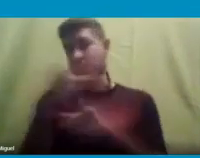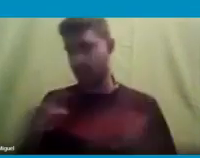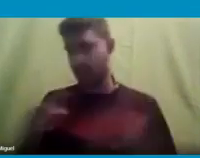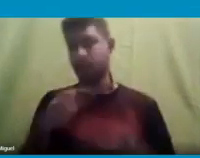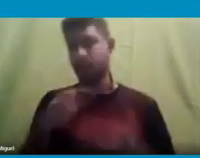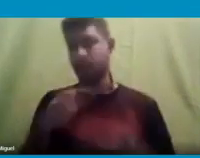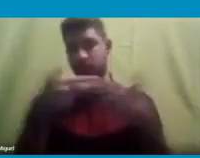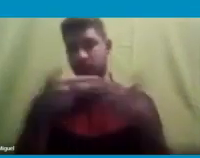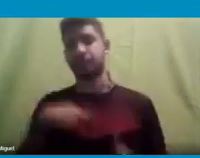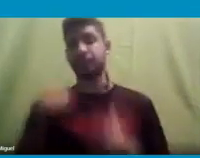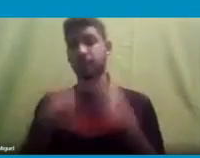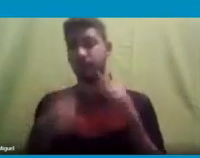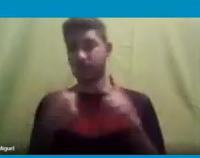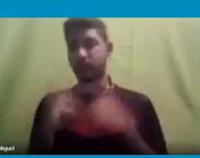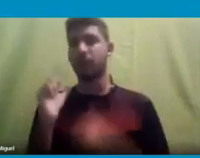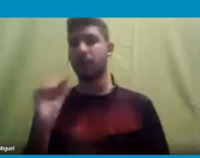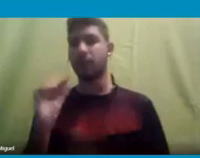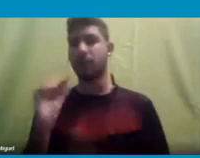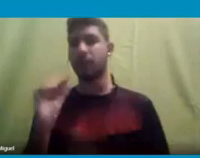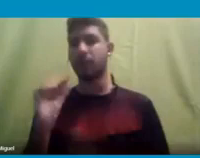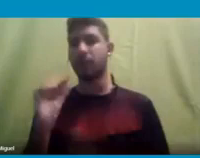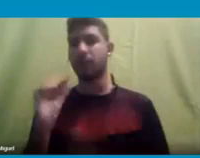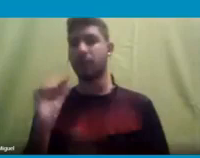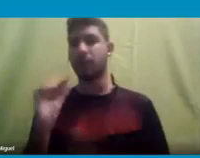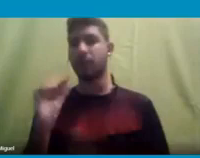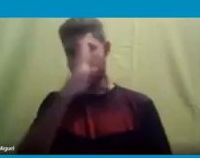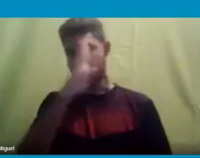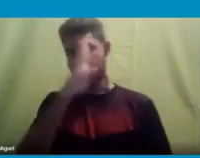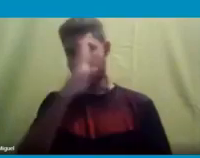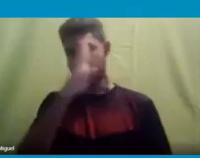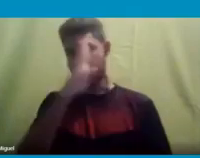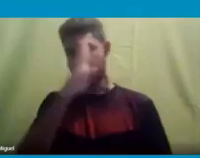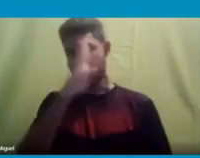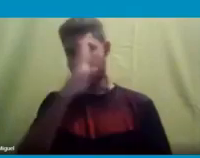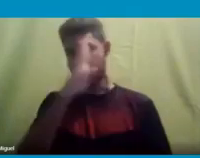o problema que nós temos no Brasil com racismo estrutural,